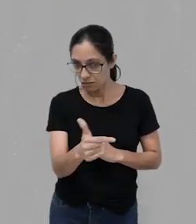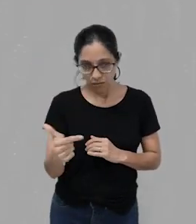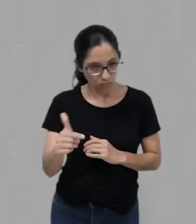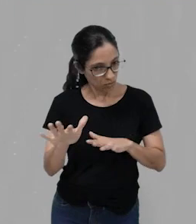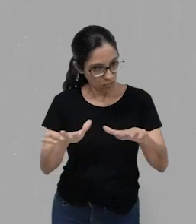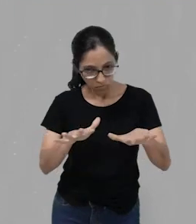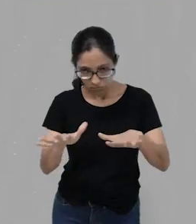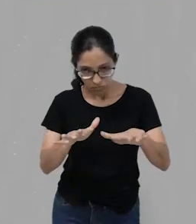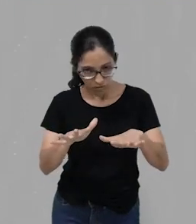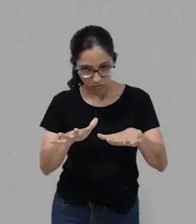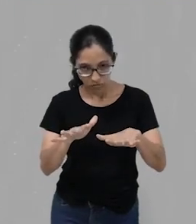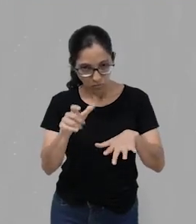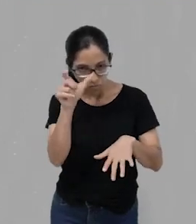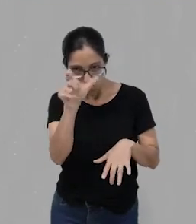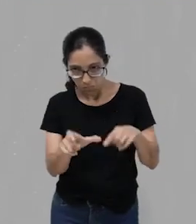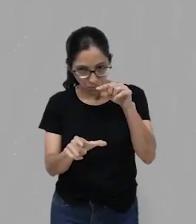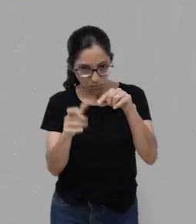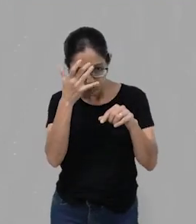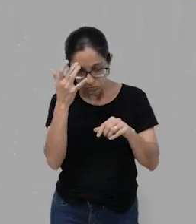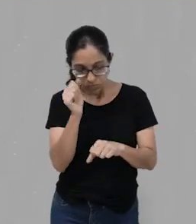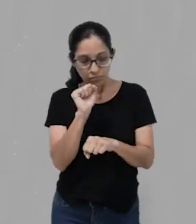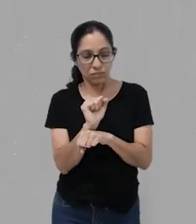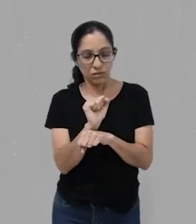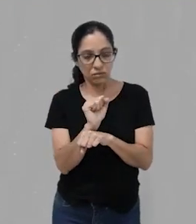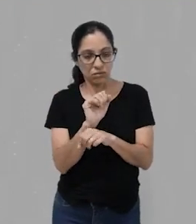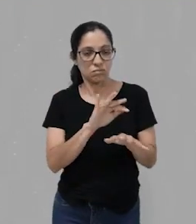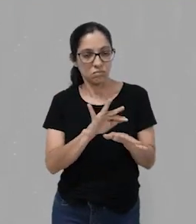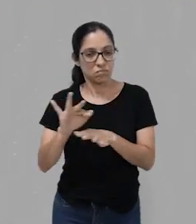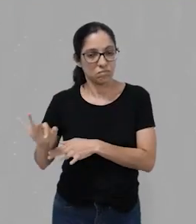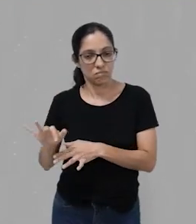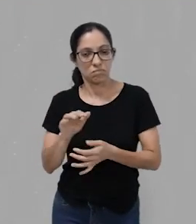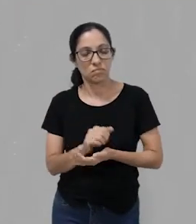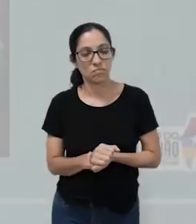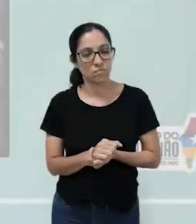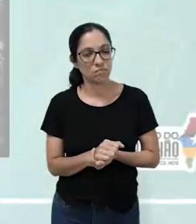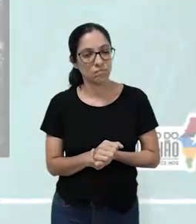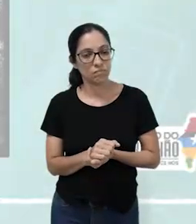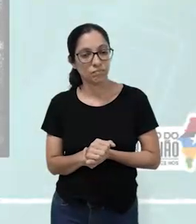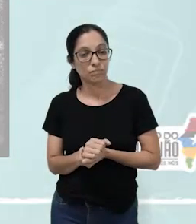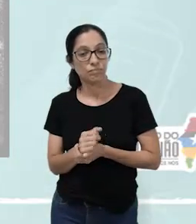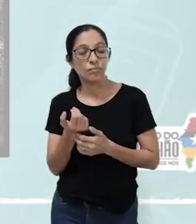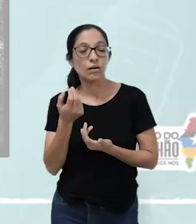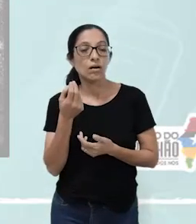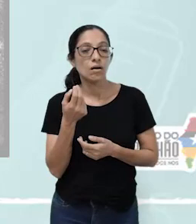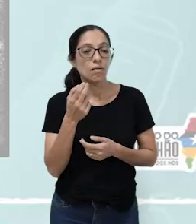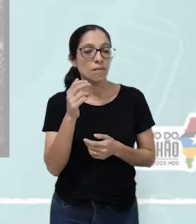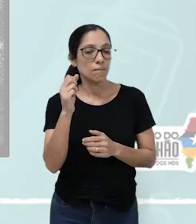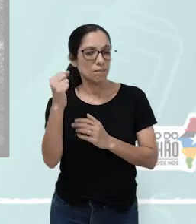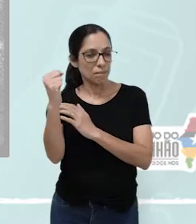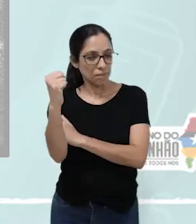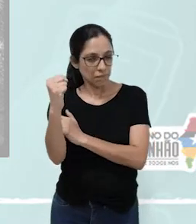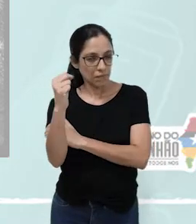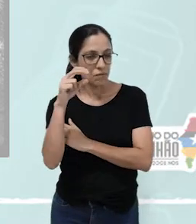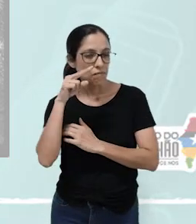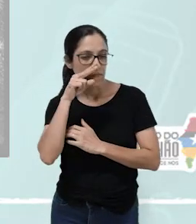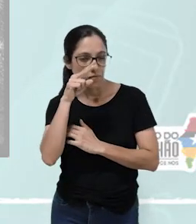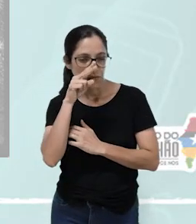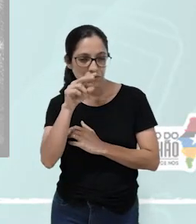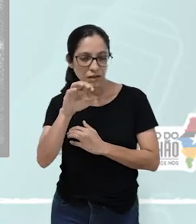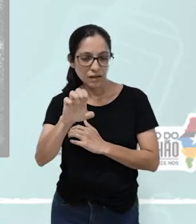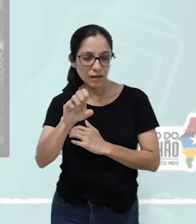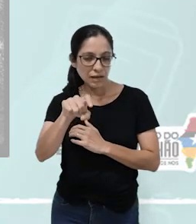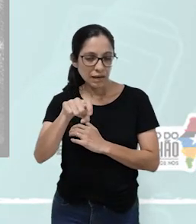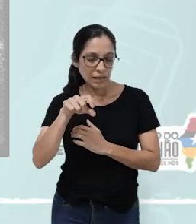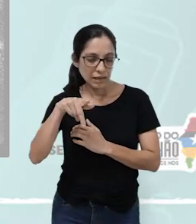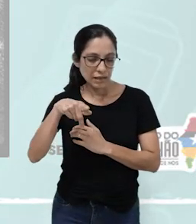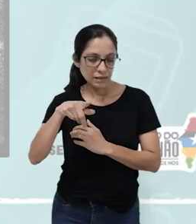controlando, segurando aquela posição. Está aqui. Força explosiva, quando aplica-se ao máximo